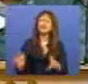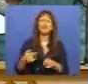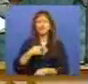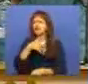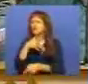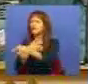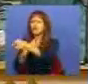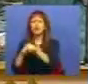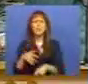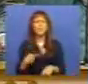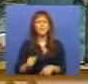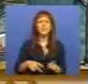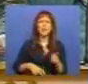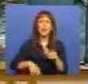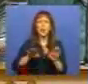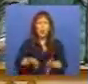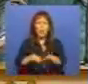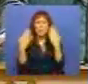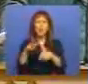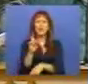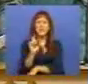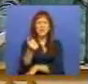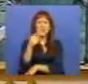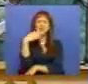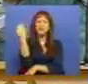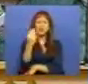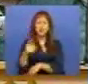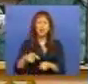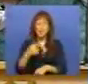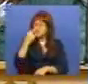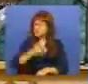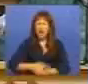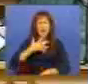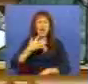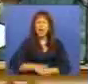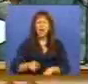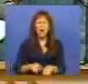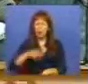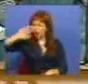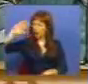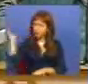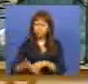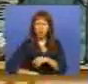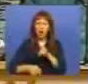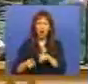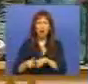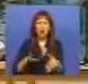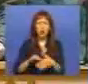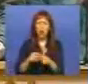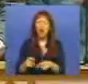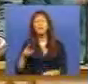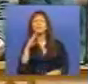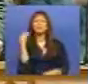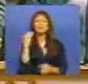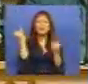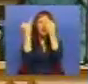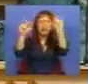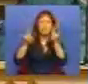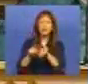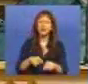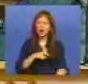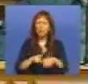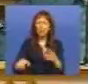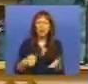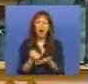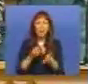aqui foi levantado do Porta 65 Jovem, que foi um falhanço completo, que foi uma machadada na emancipação juvenil e na política de